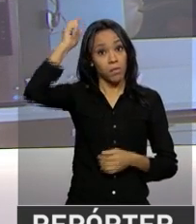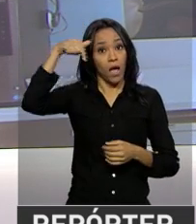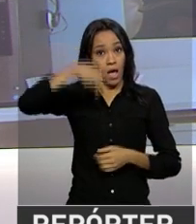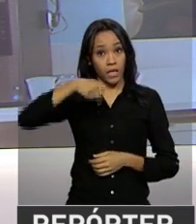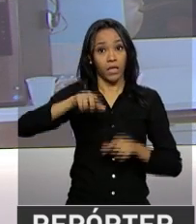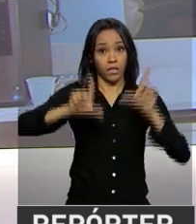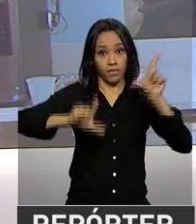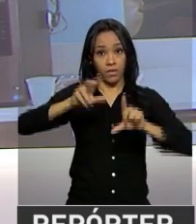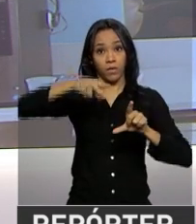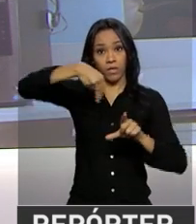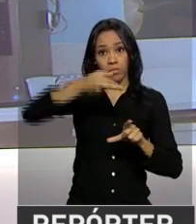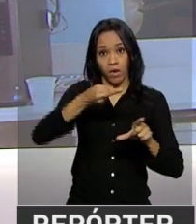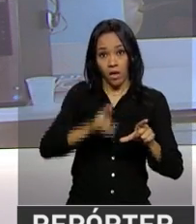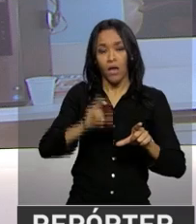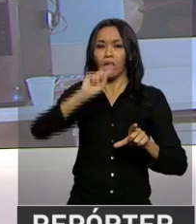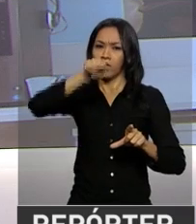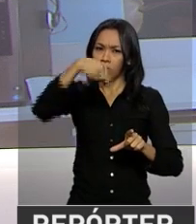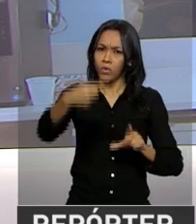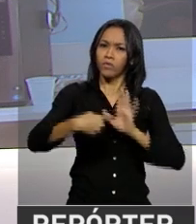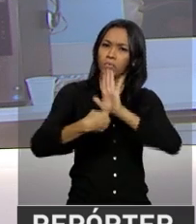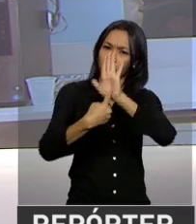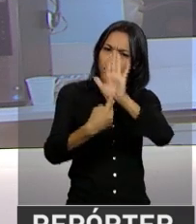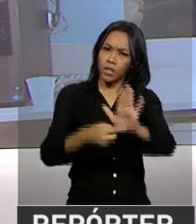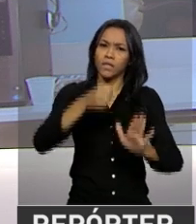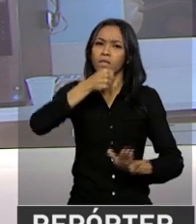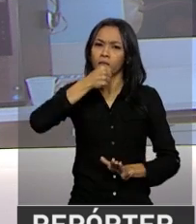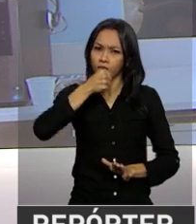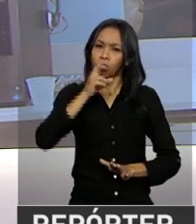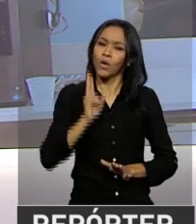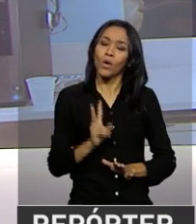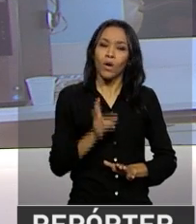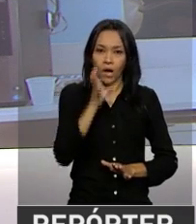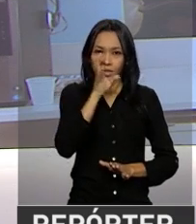também ao vivo essa entrevista na sequência em nossa programação.